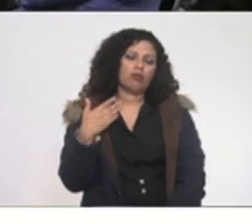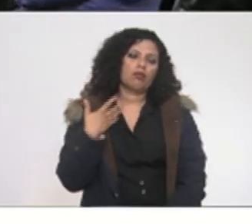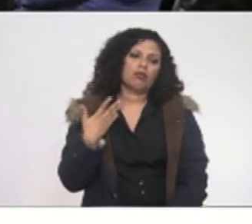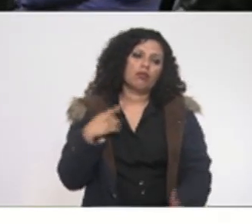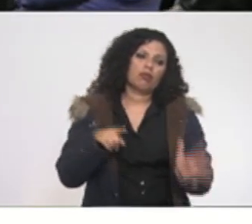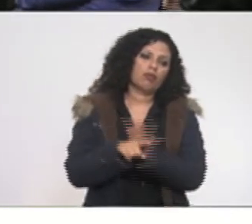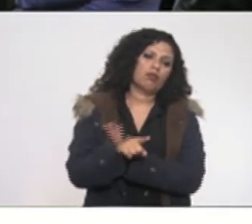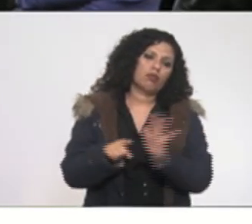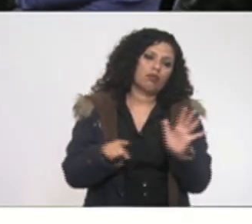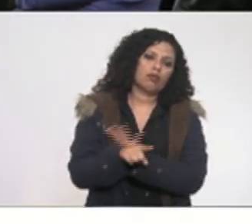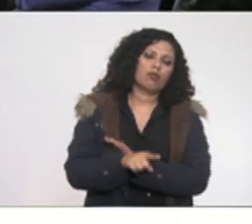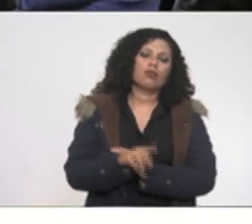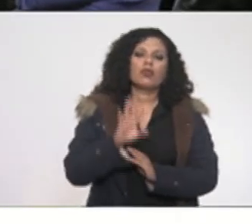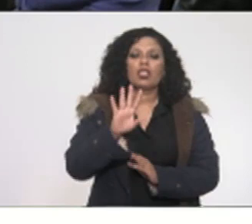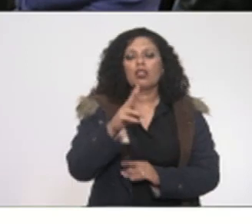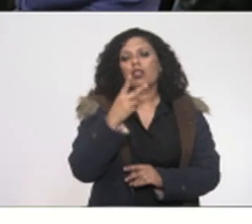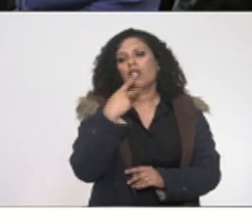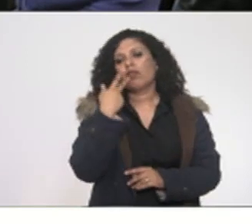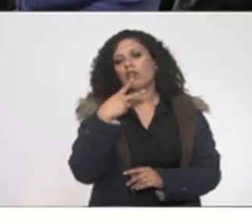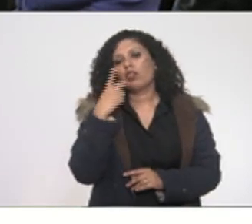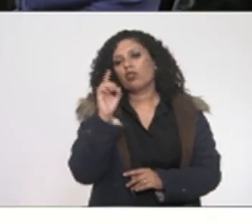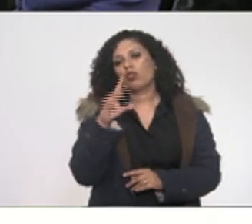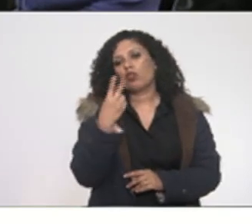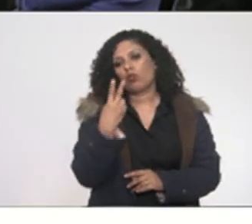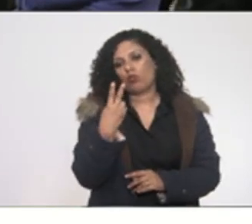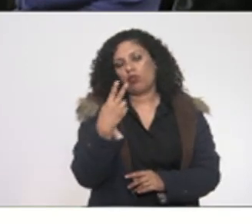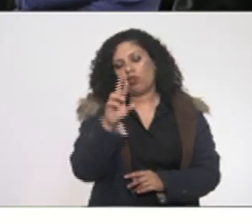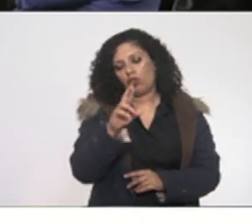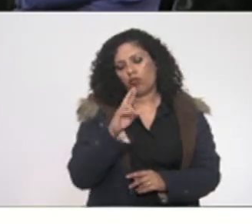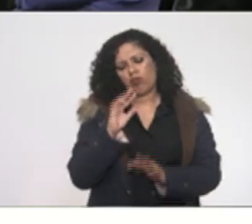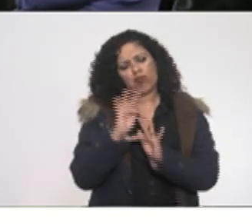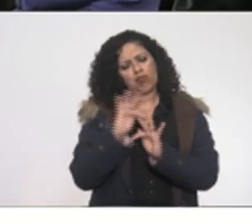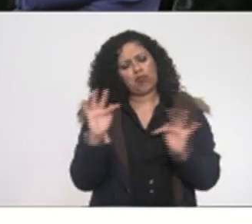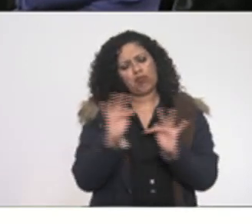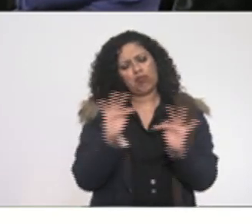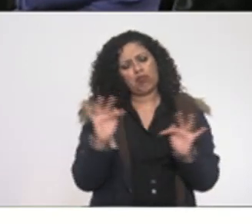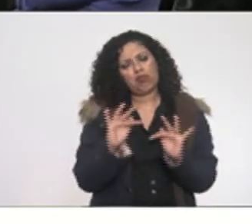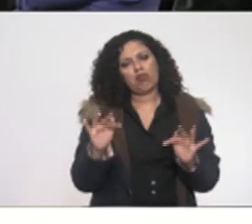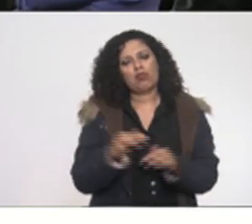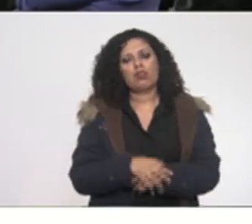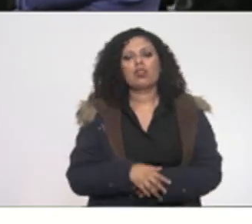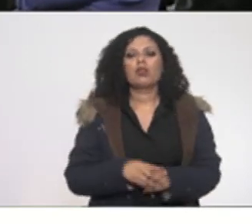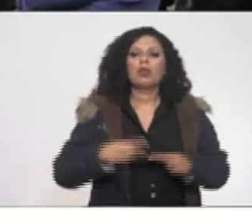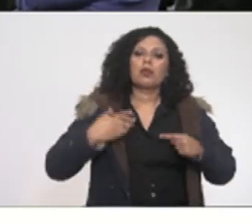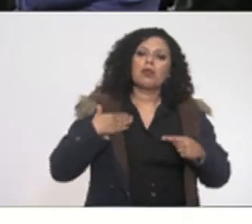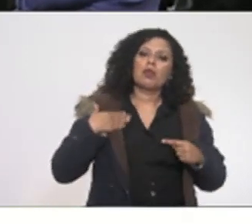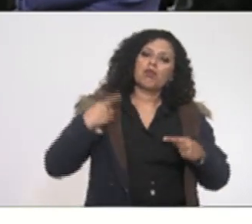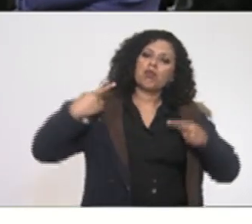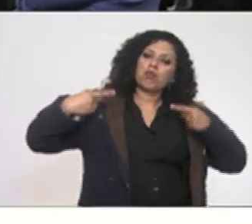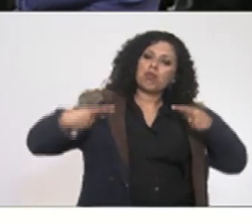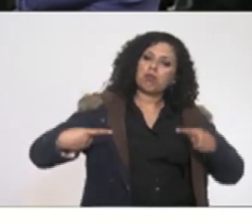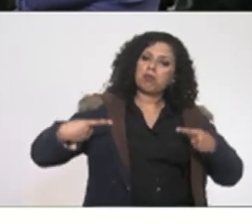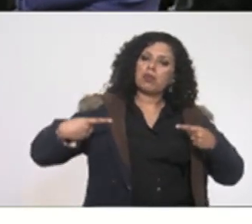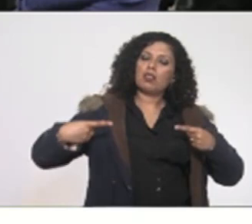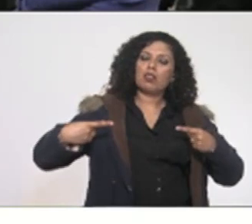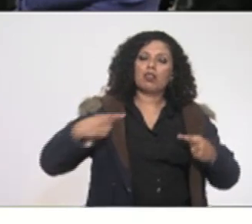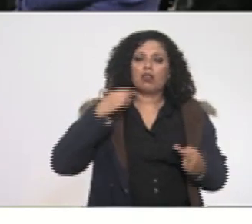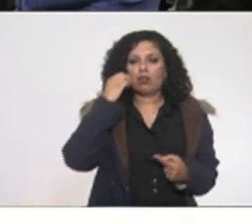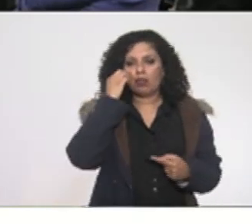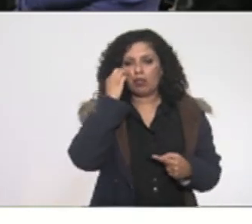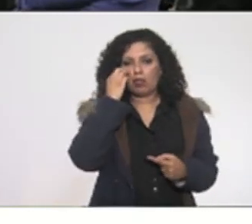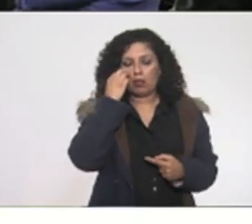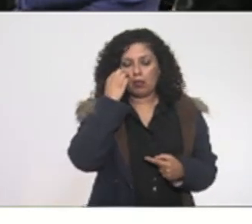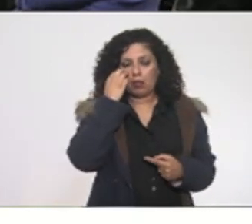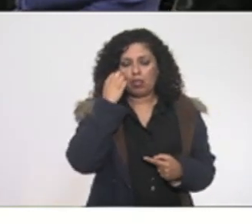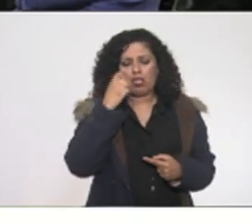só queria esclarecer duas com o senhor, respostas bem simples, para eu poder confrontar uma colocação da Argenessa.